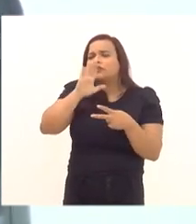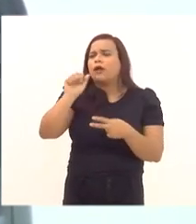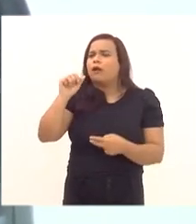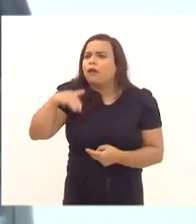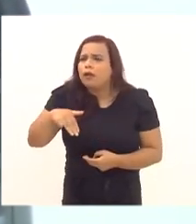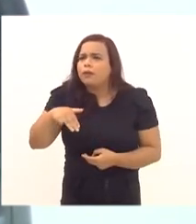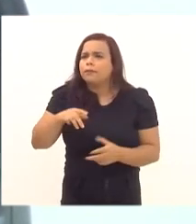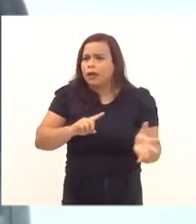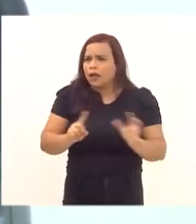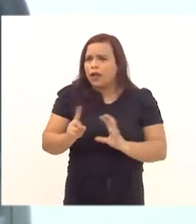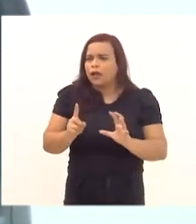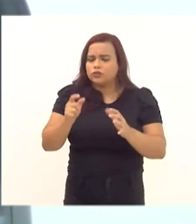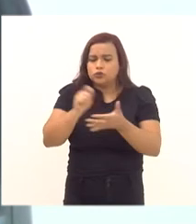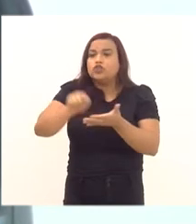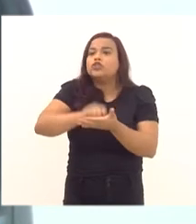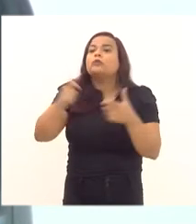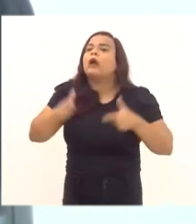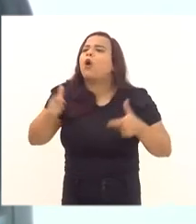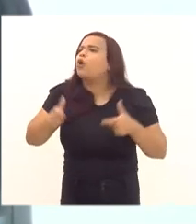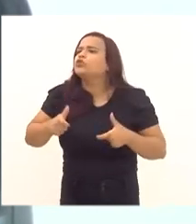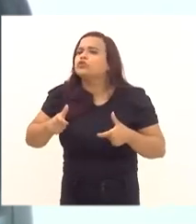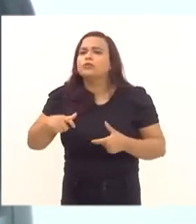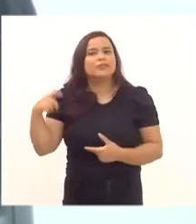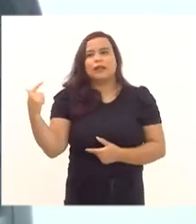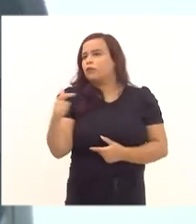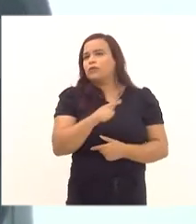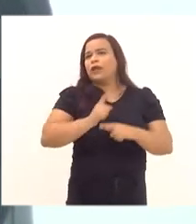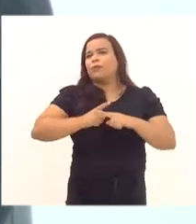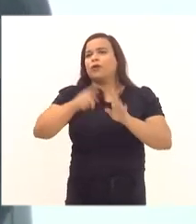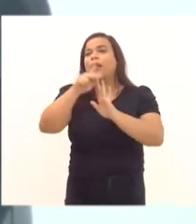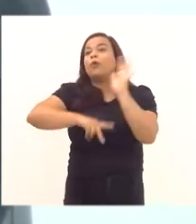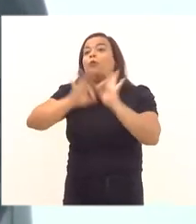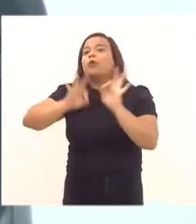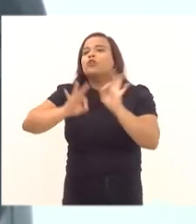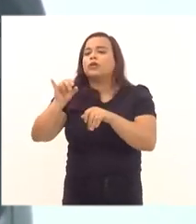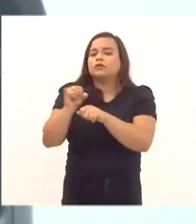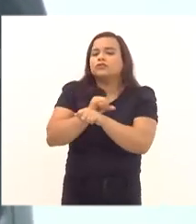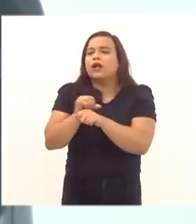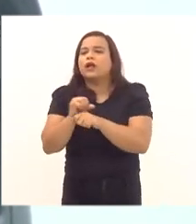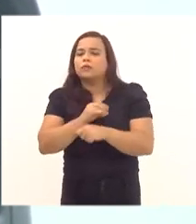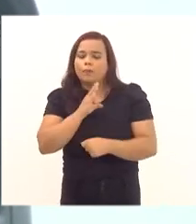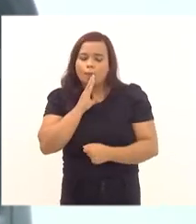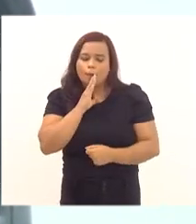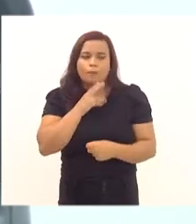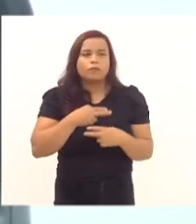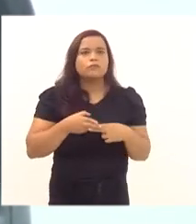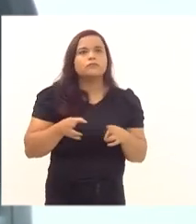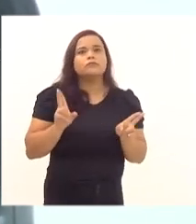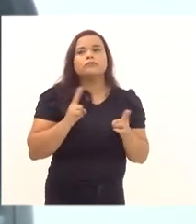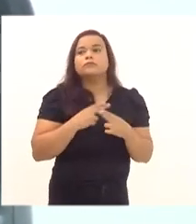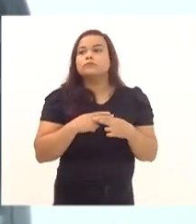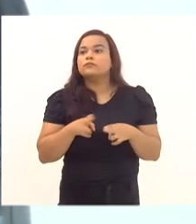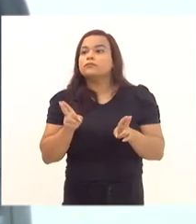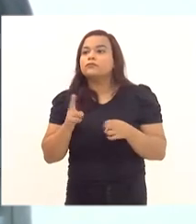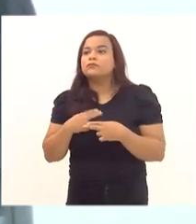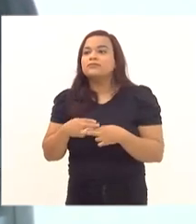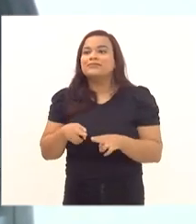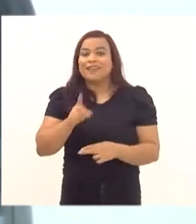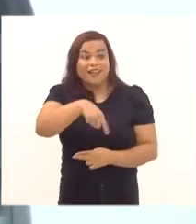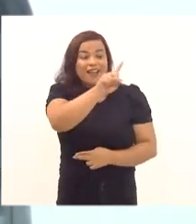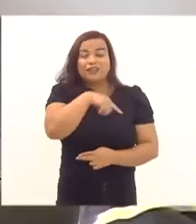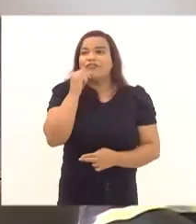Mas aonde que tá escrito isso não tá escrito lugar nenhum porque o projeto deles é sorrateiro mesmo eles negam a informação é